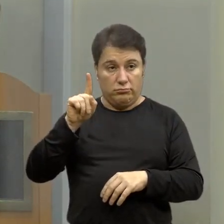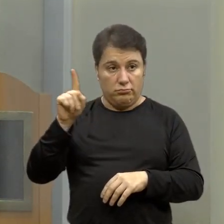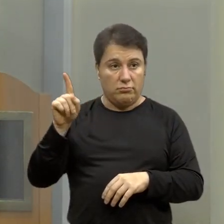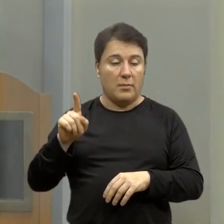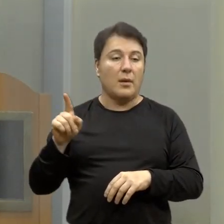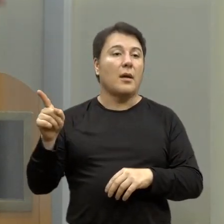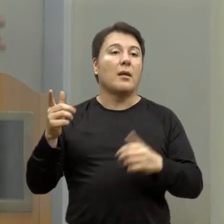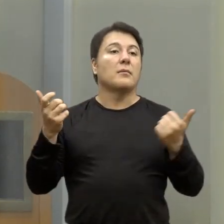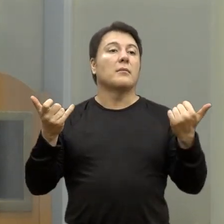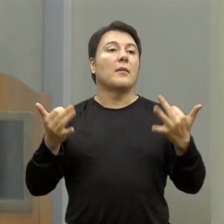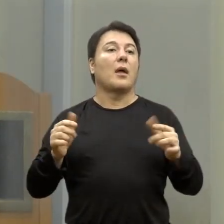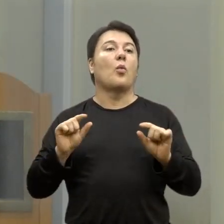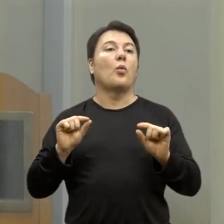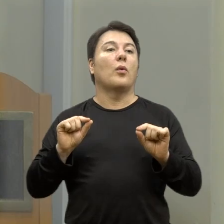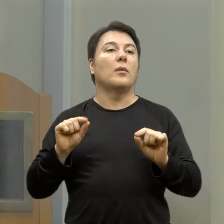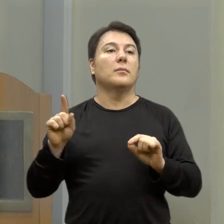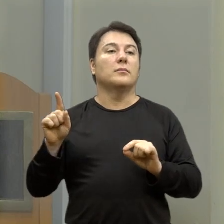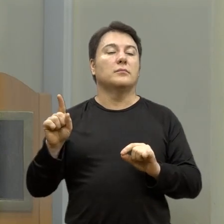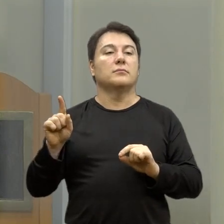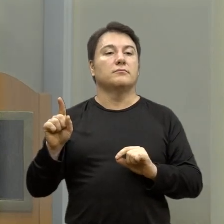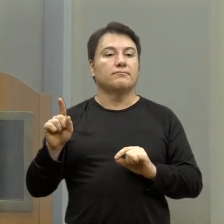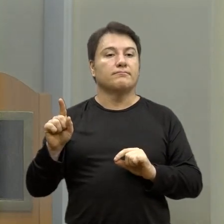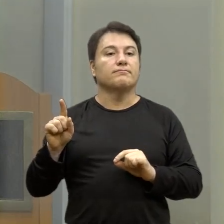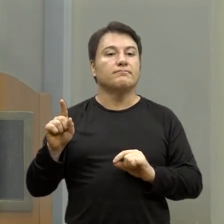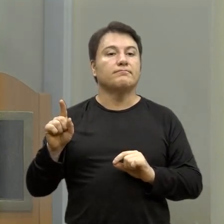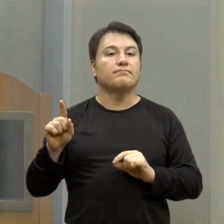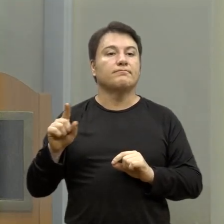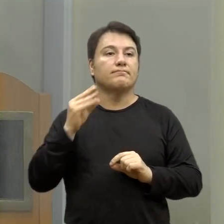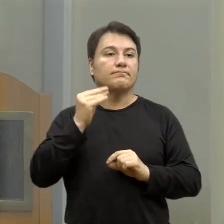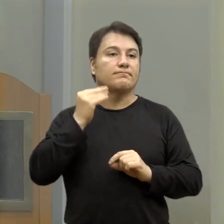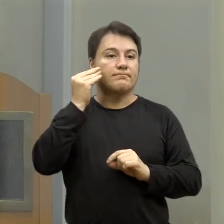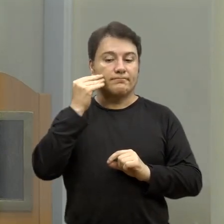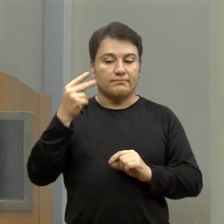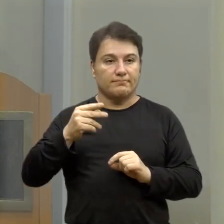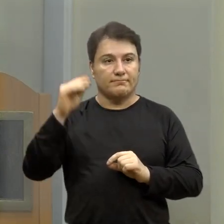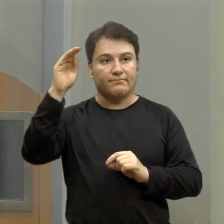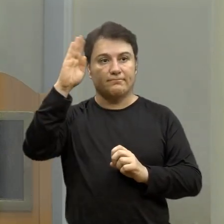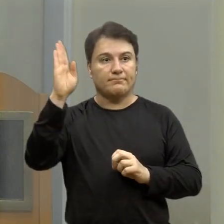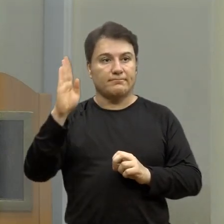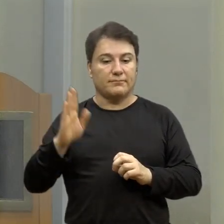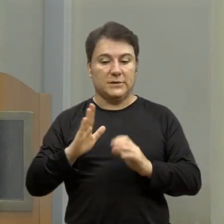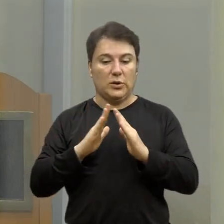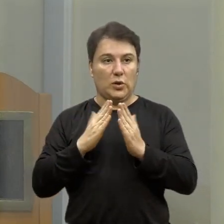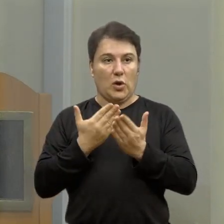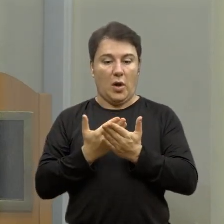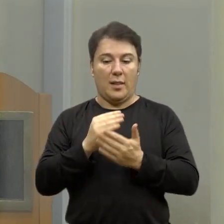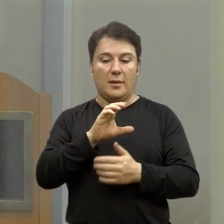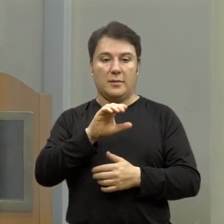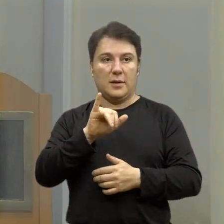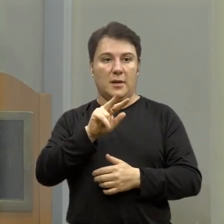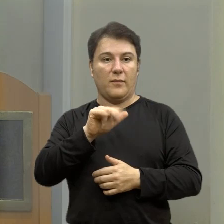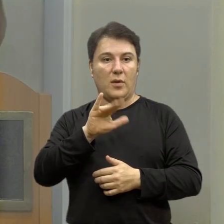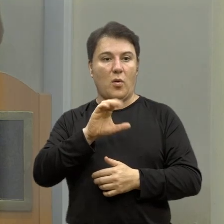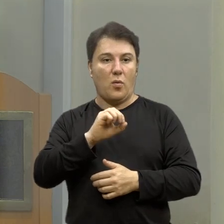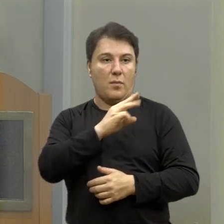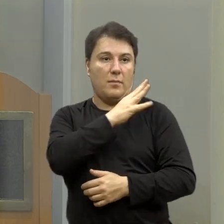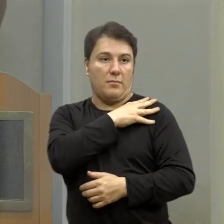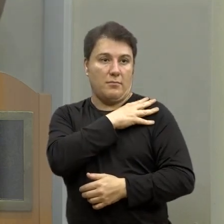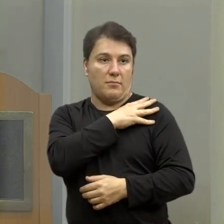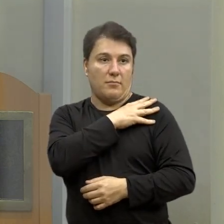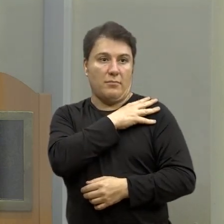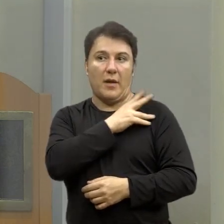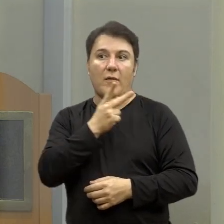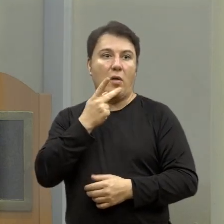que diz que a experiência brasileira de escola cívico-militar não só não deve